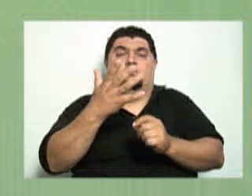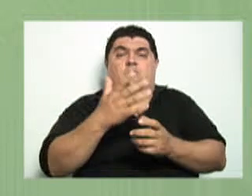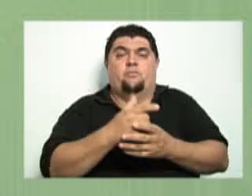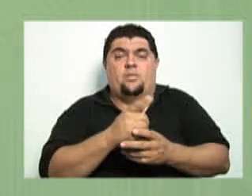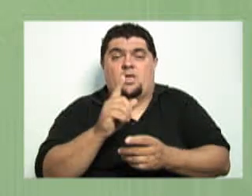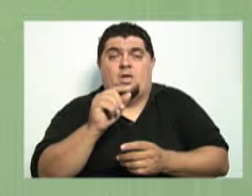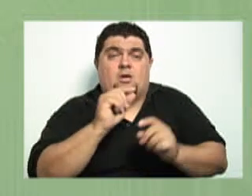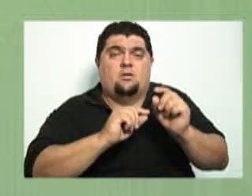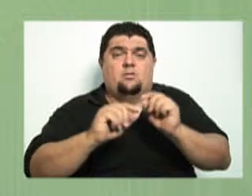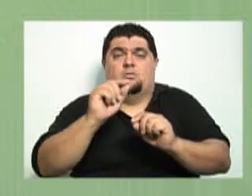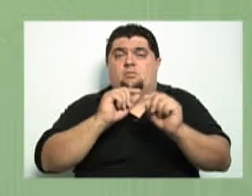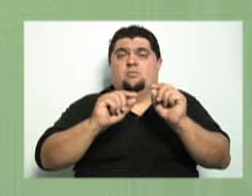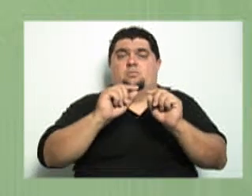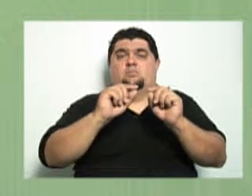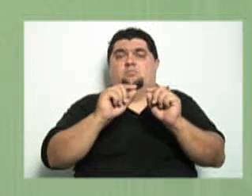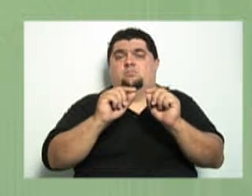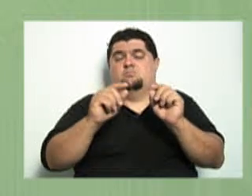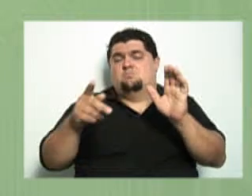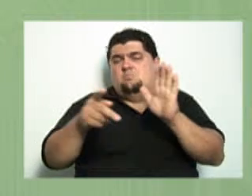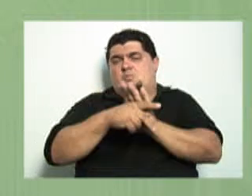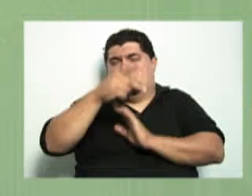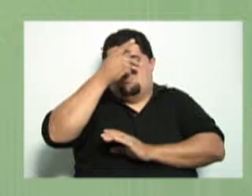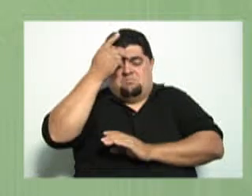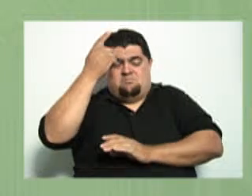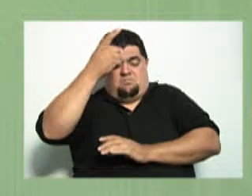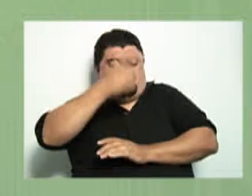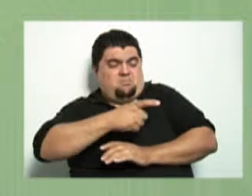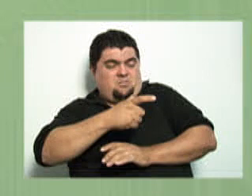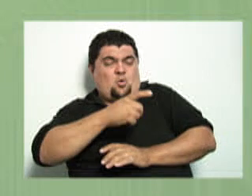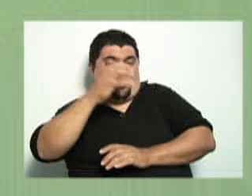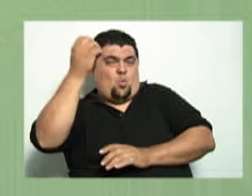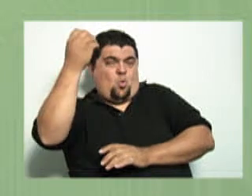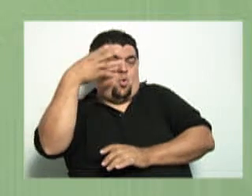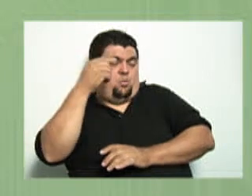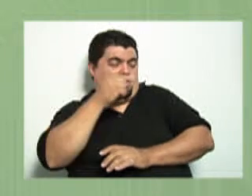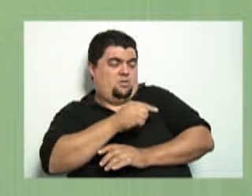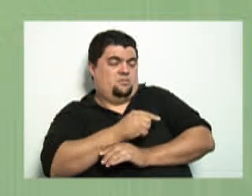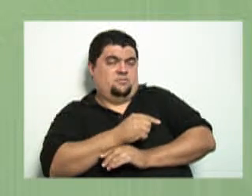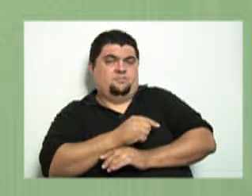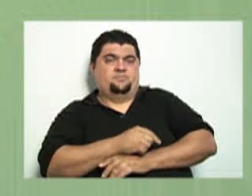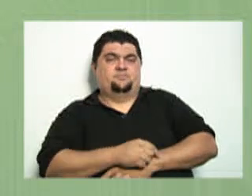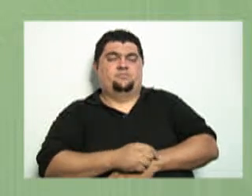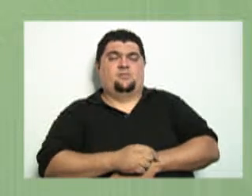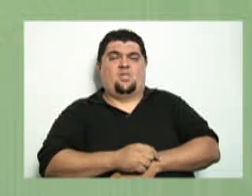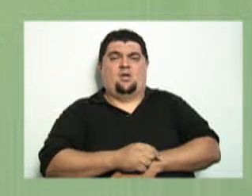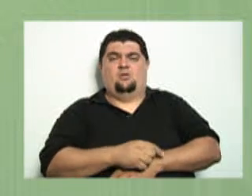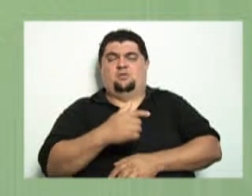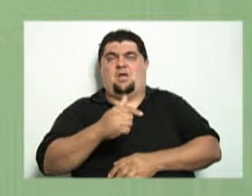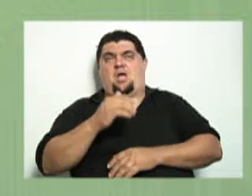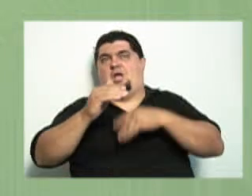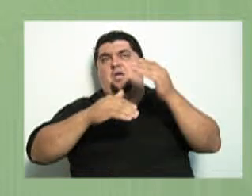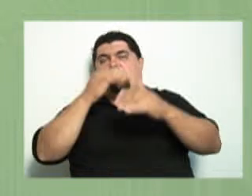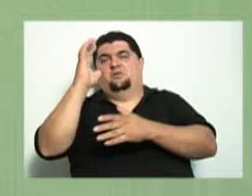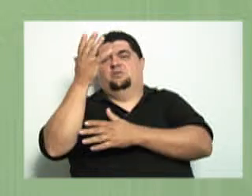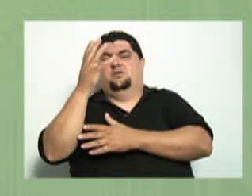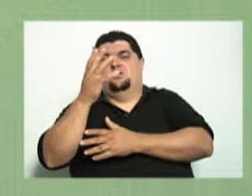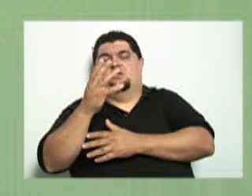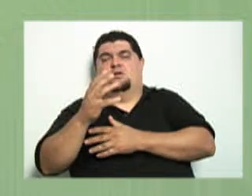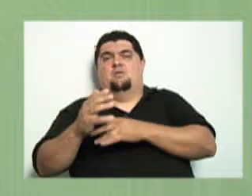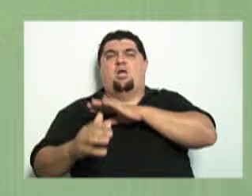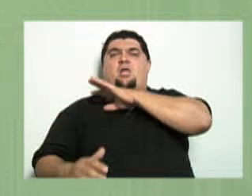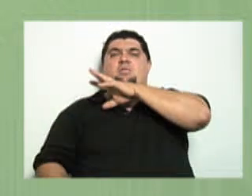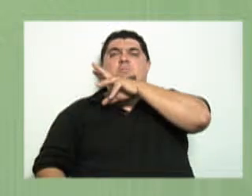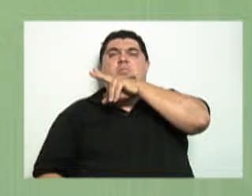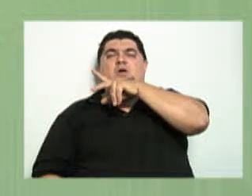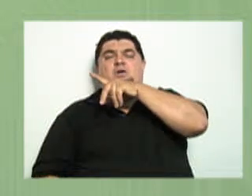considera o impacto do ser humano sobre a natureza, né? A gente não fala que não está tendo desenvolvimento ambiental se uma espécie de